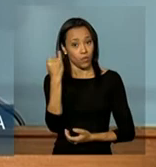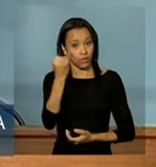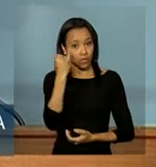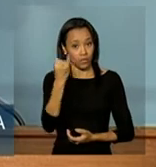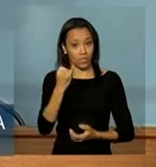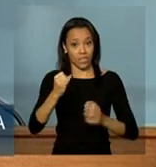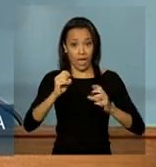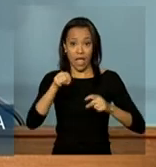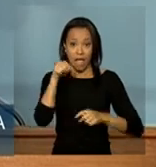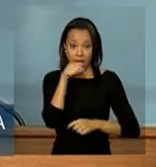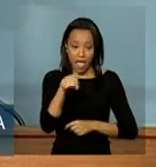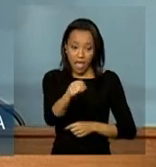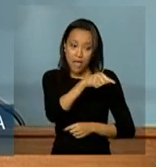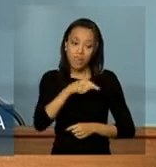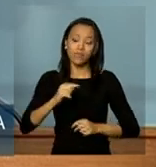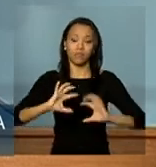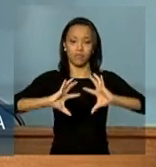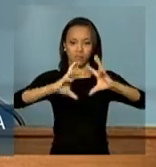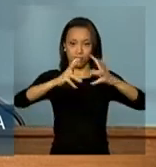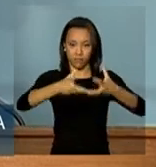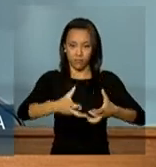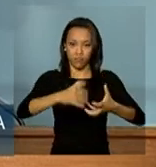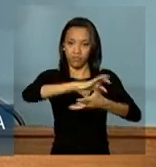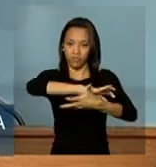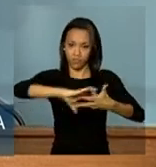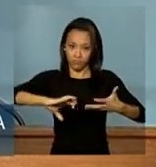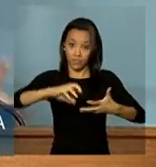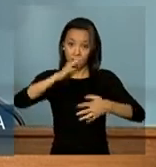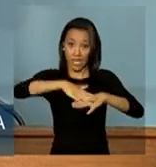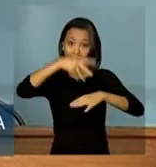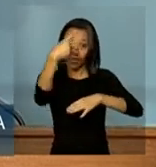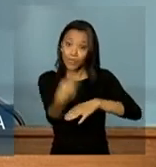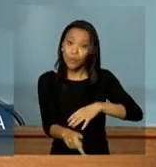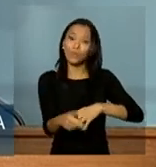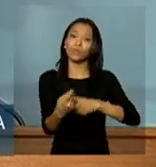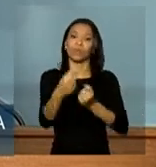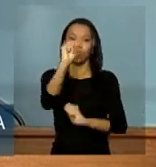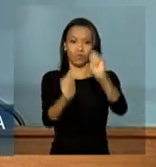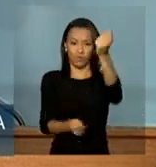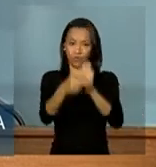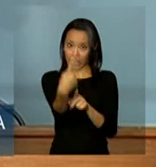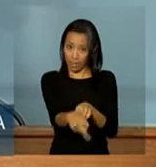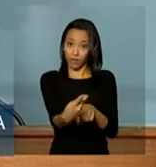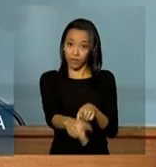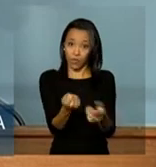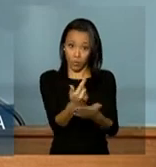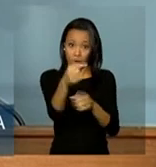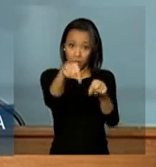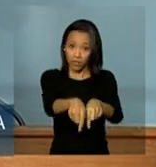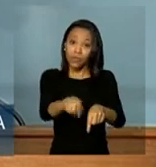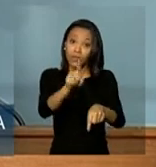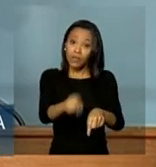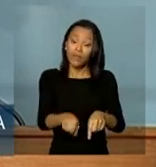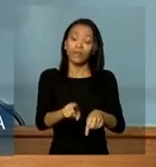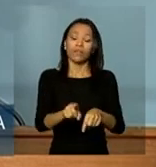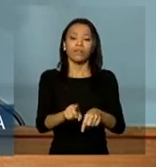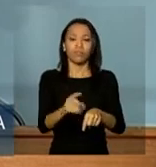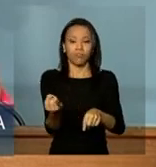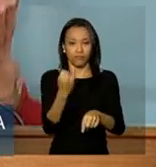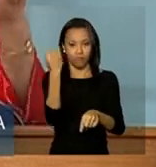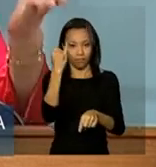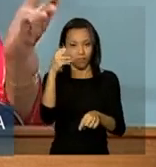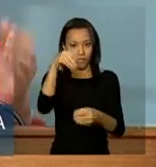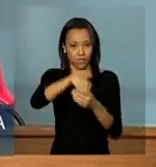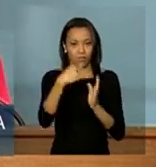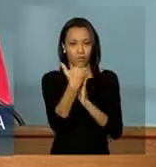máquinas fornecidas pela indústria de Caxias do Sul, o que é um diferencial importante desse programa.